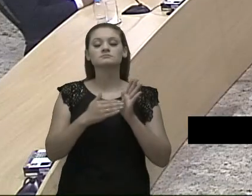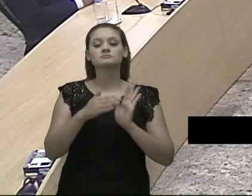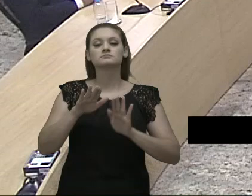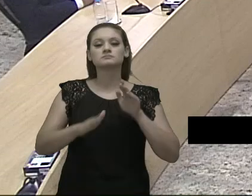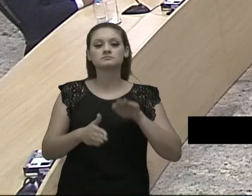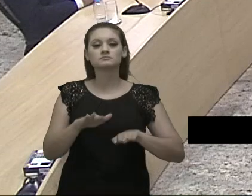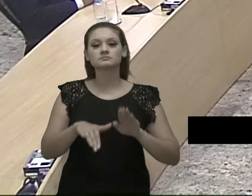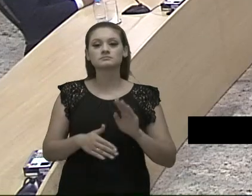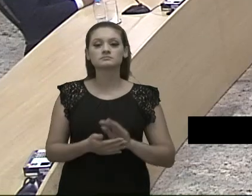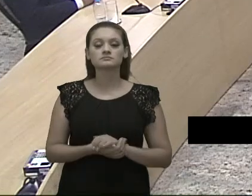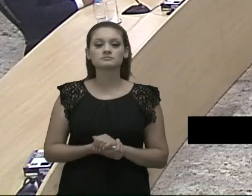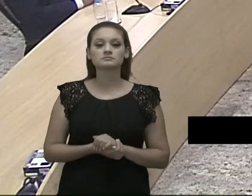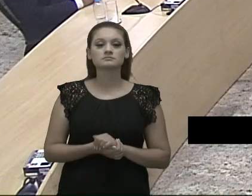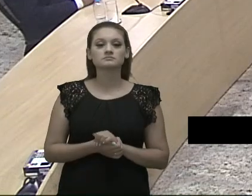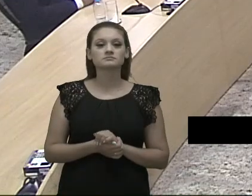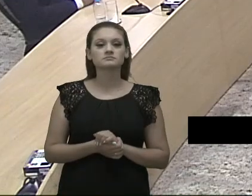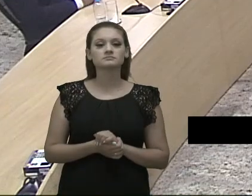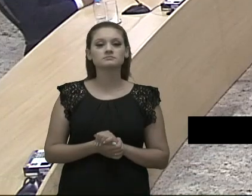menos?